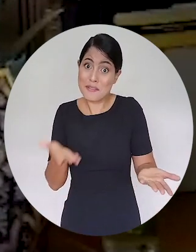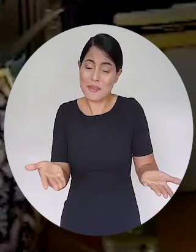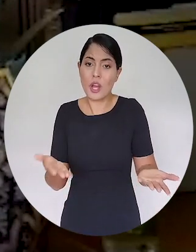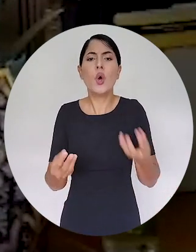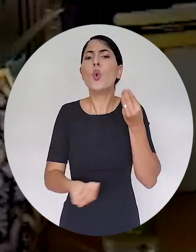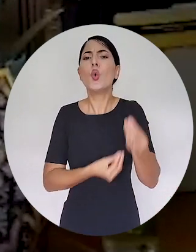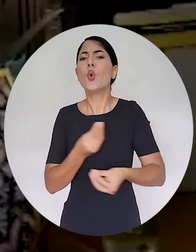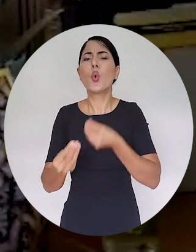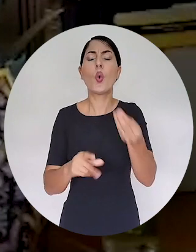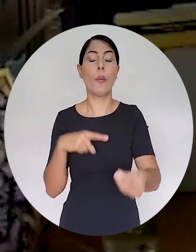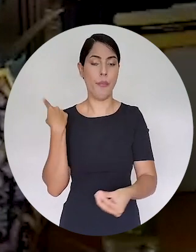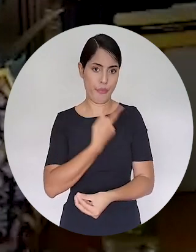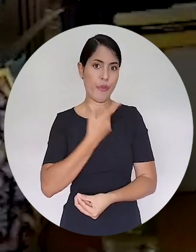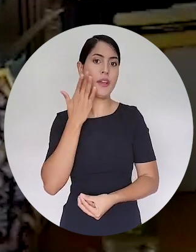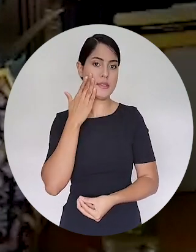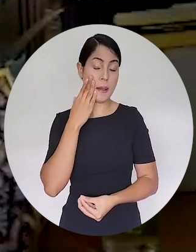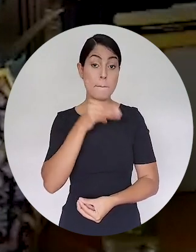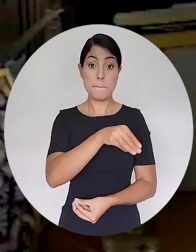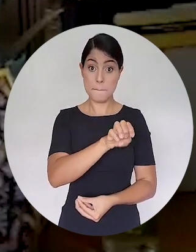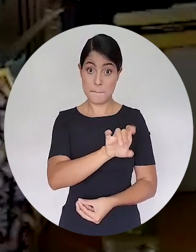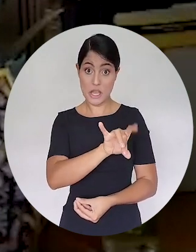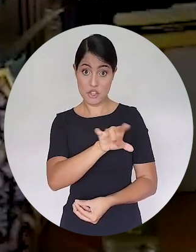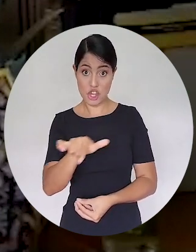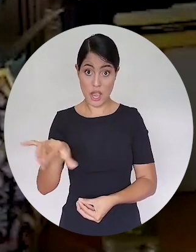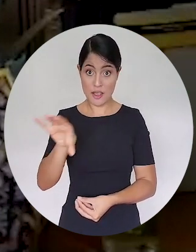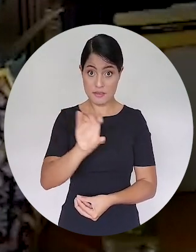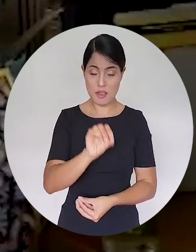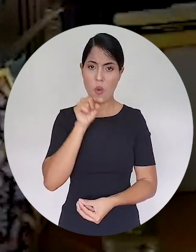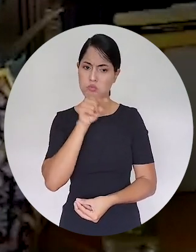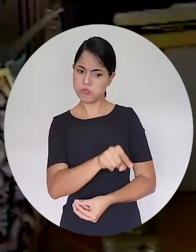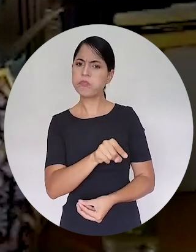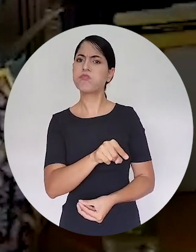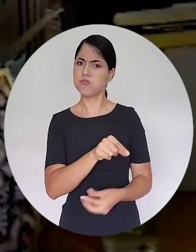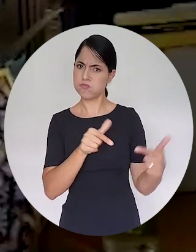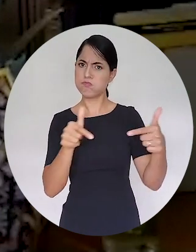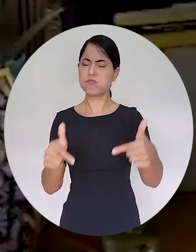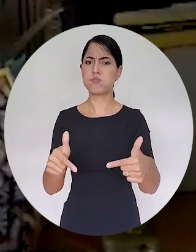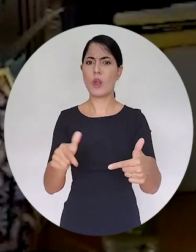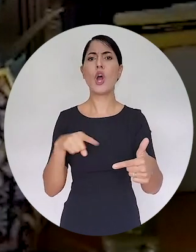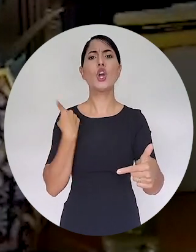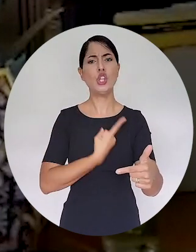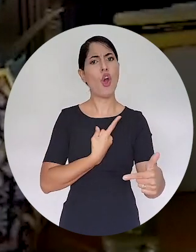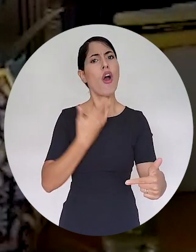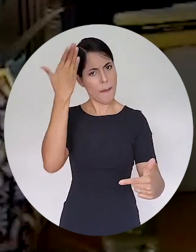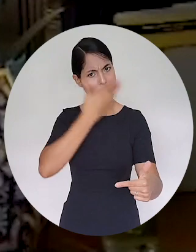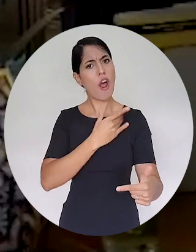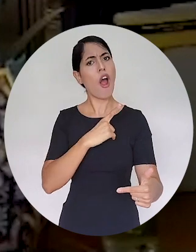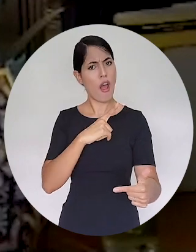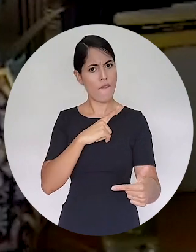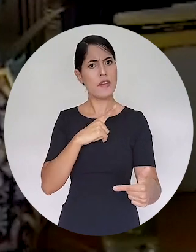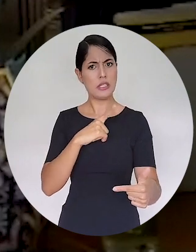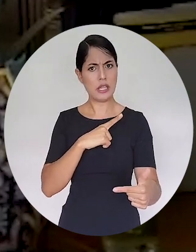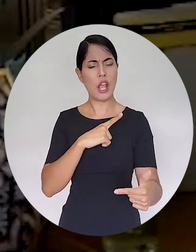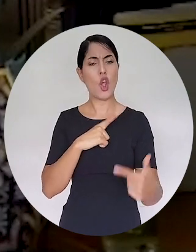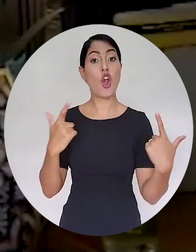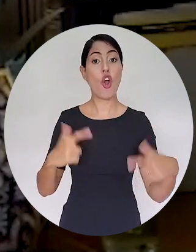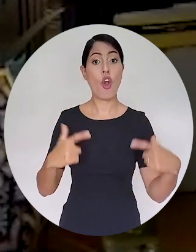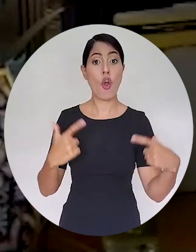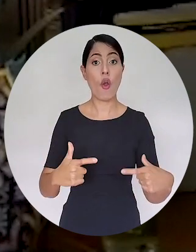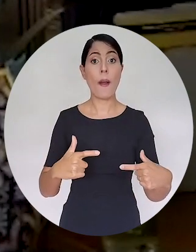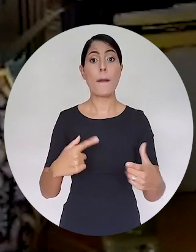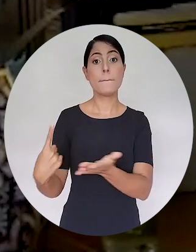mediação, ela serve, isso a gente tem provas aí, por exemplo, a grande mediação que nós fizemos na recuperação judicial do Grupo